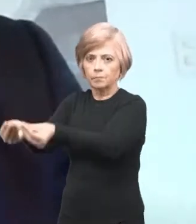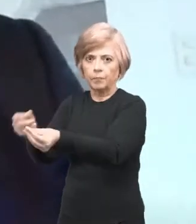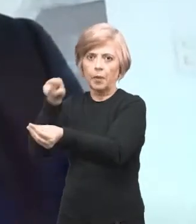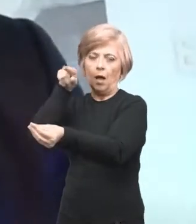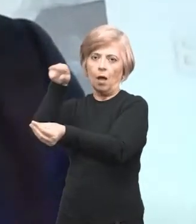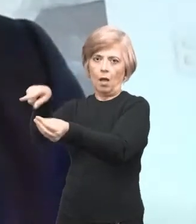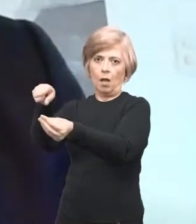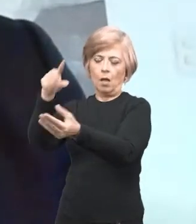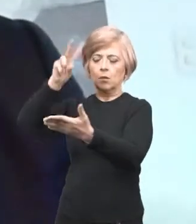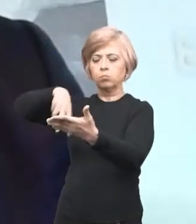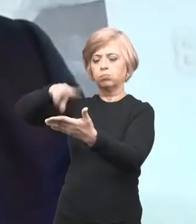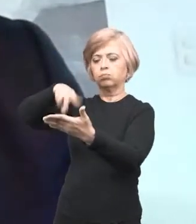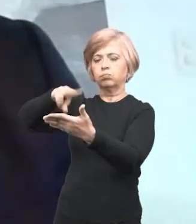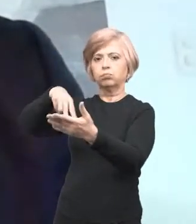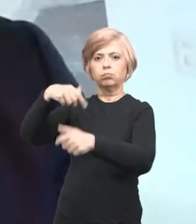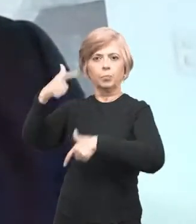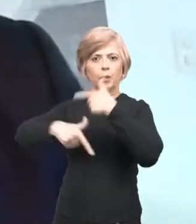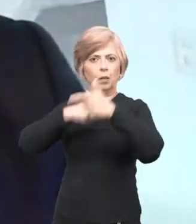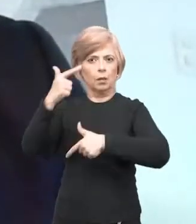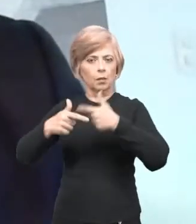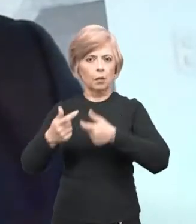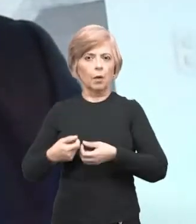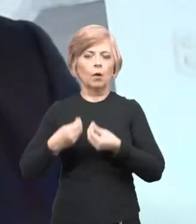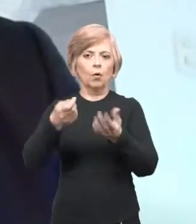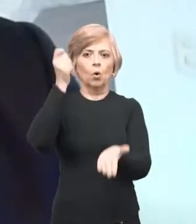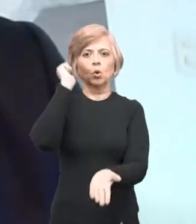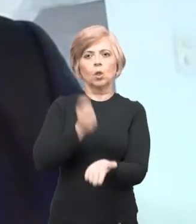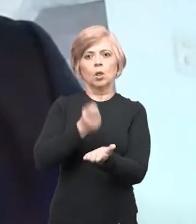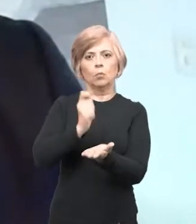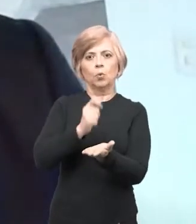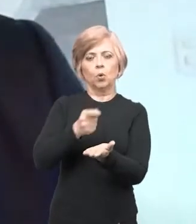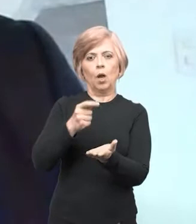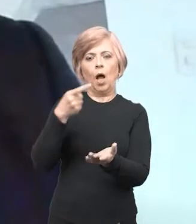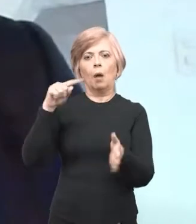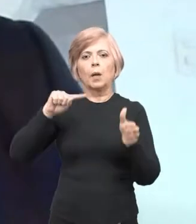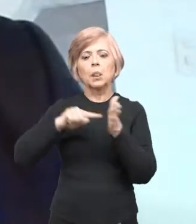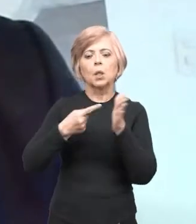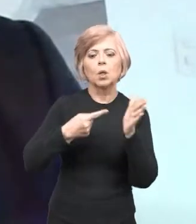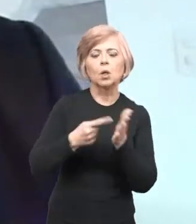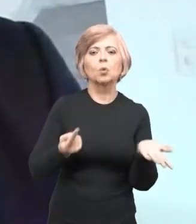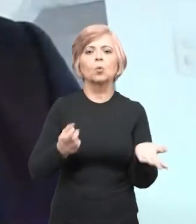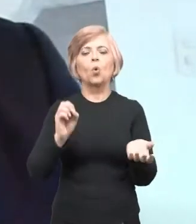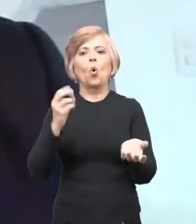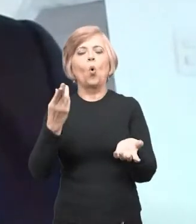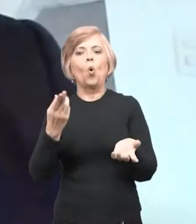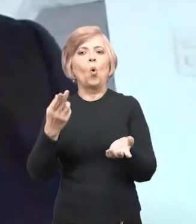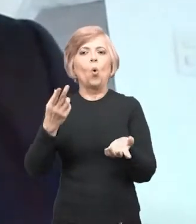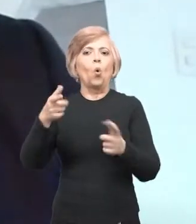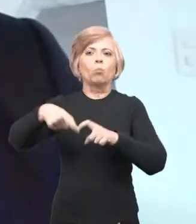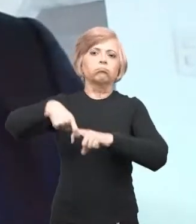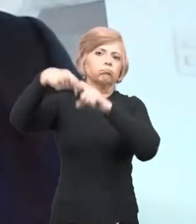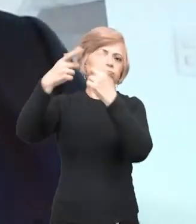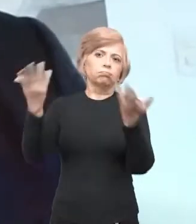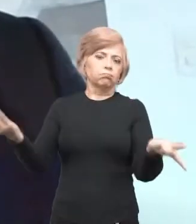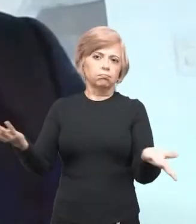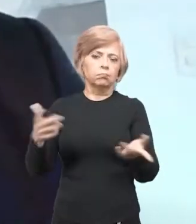que então possa ser encaminhado ao tribunal com oferecimento de denúncia, proposição de cautelares,